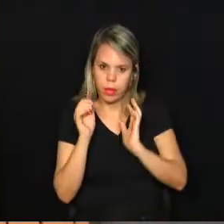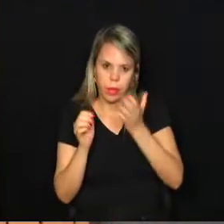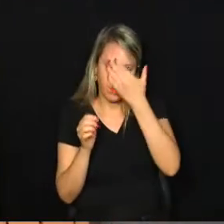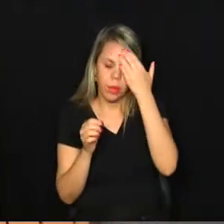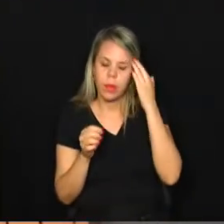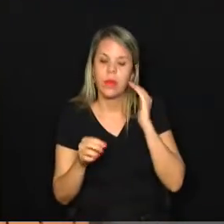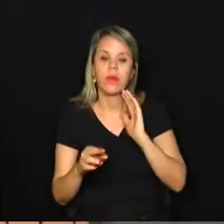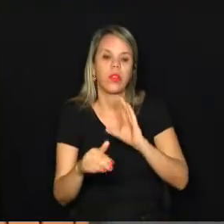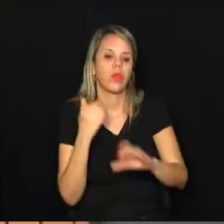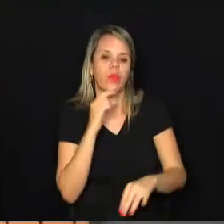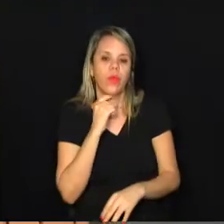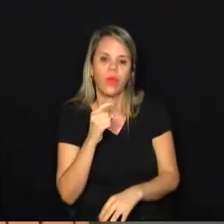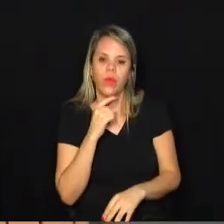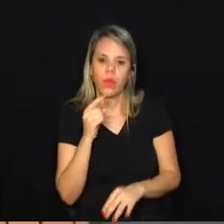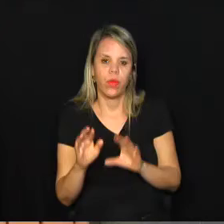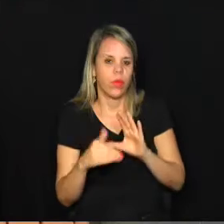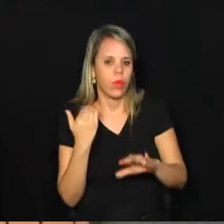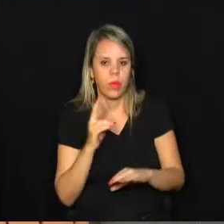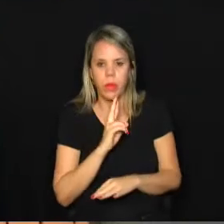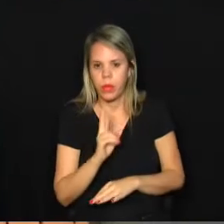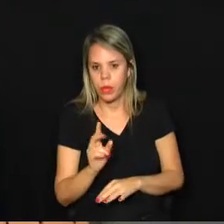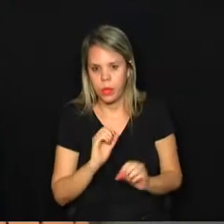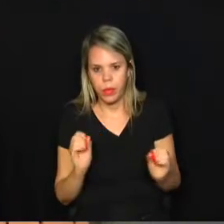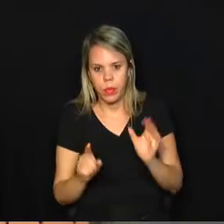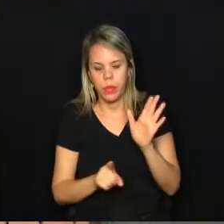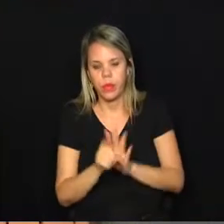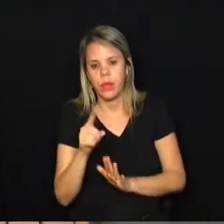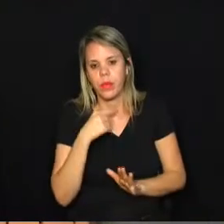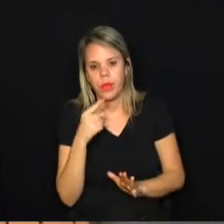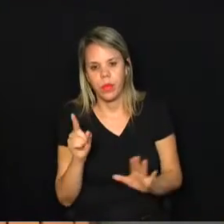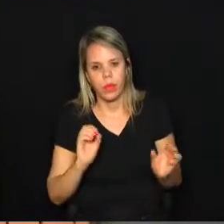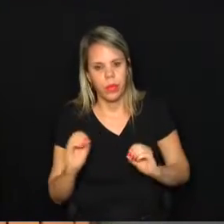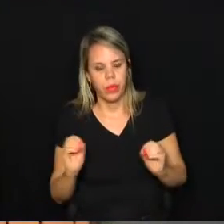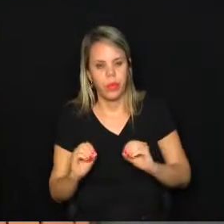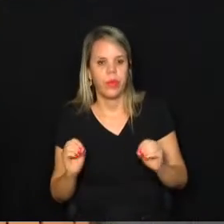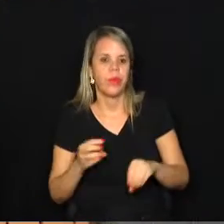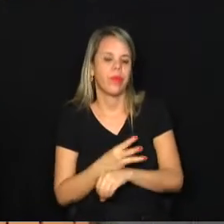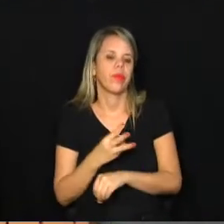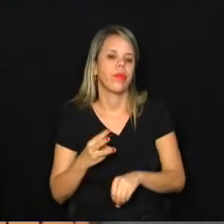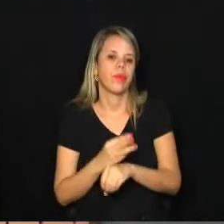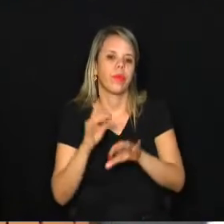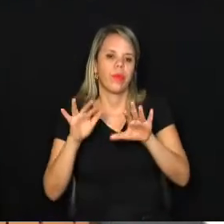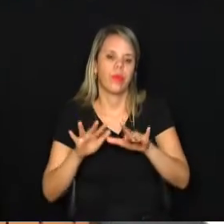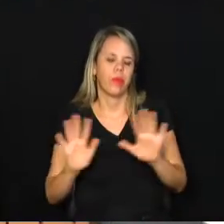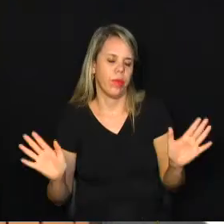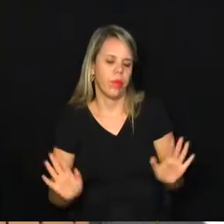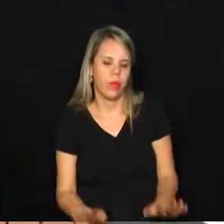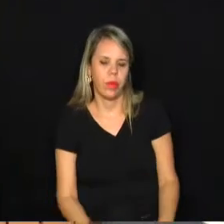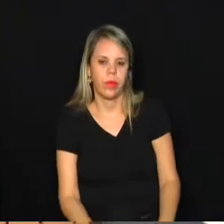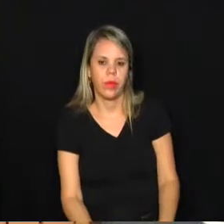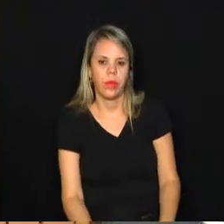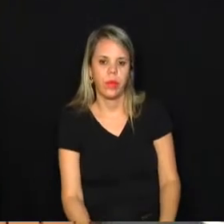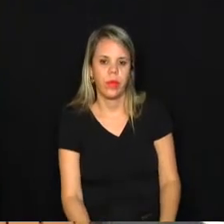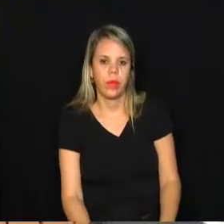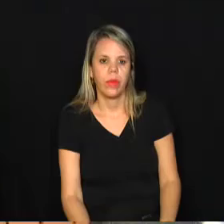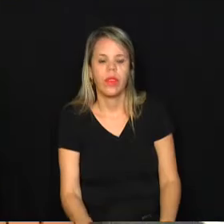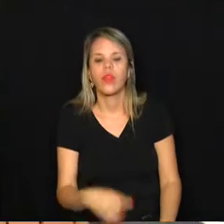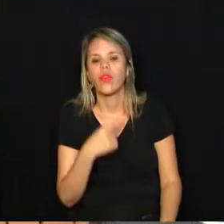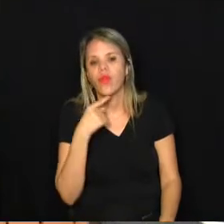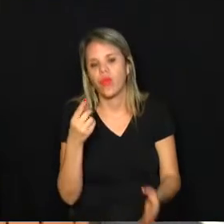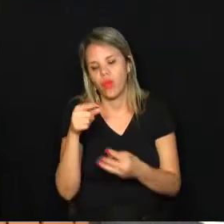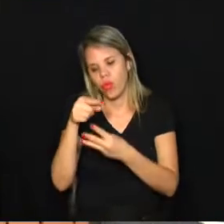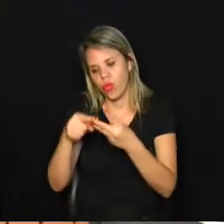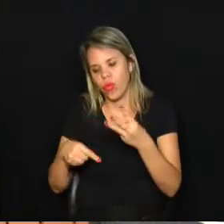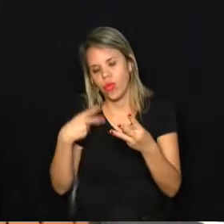nenhum questionamento que chegasse através do WhatsApp. Os questionamentos são